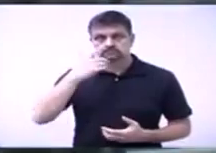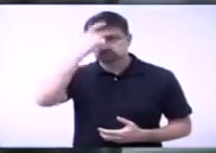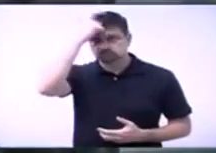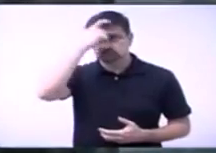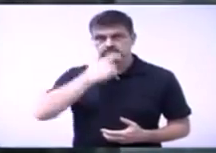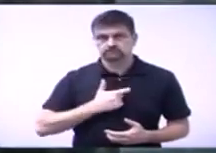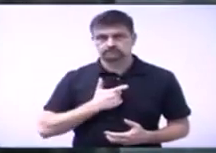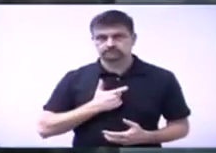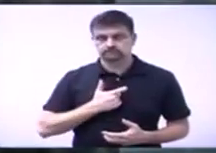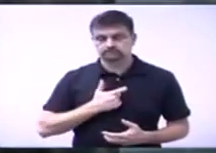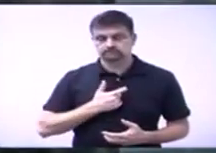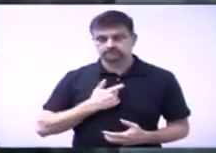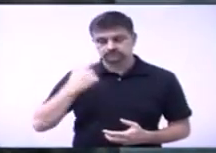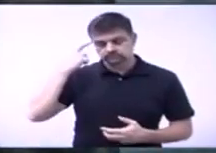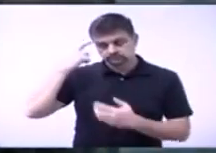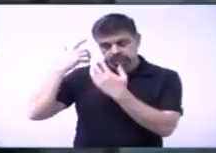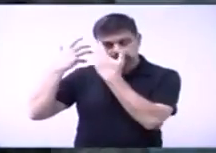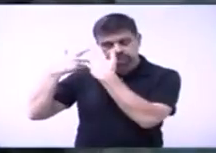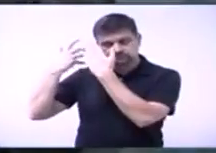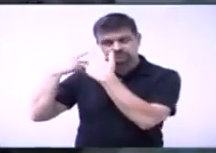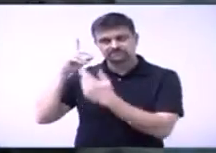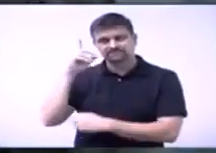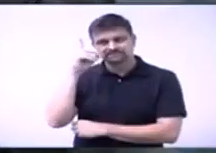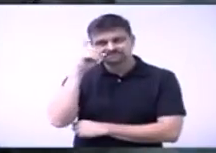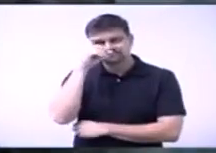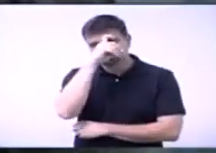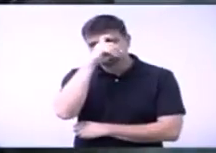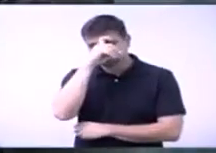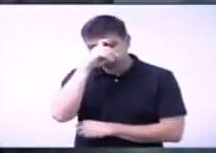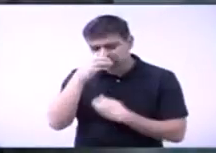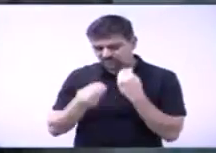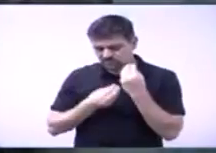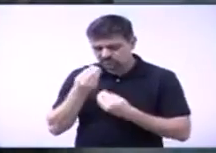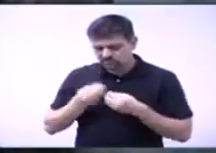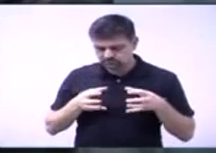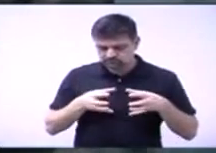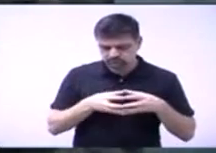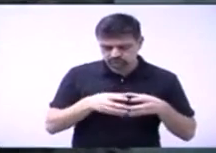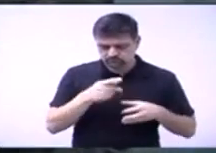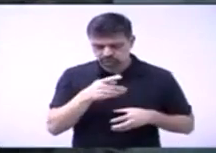pessoal, muito difícil de ser tomada,